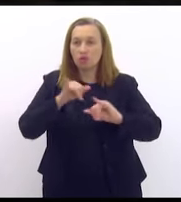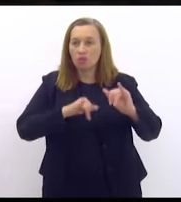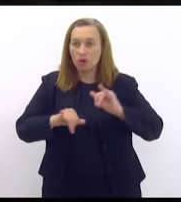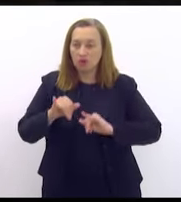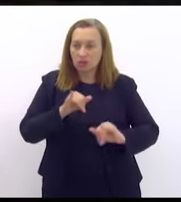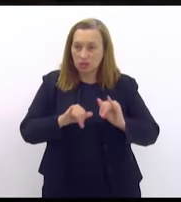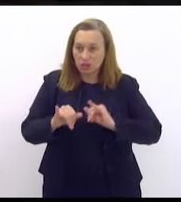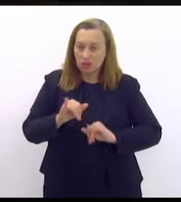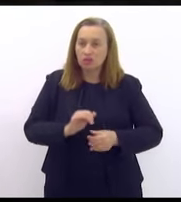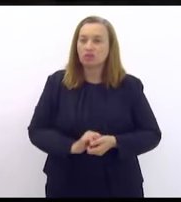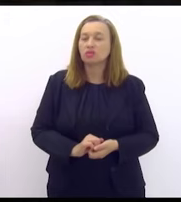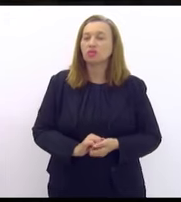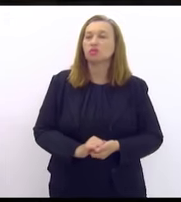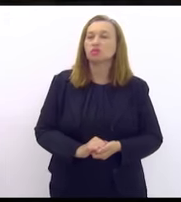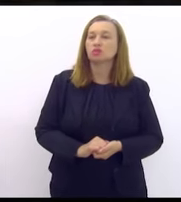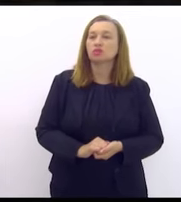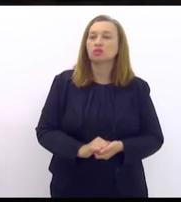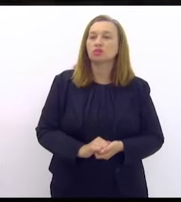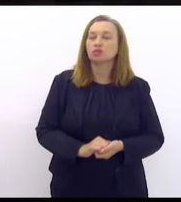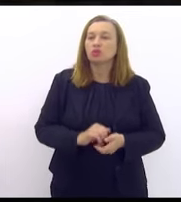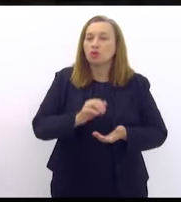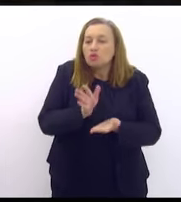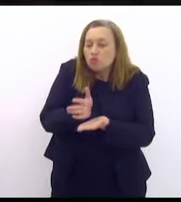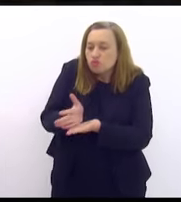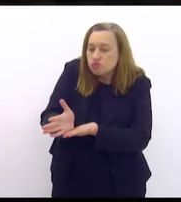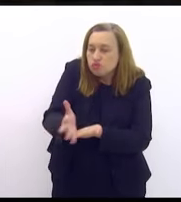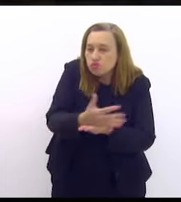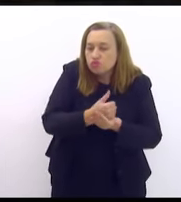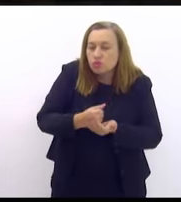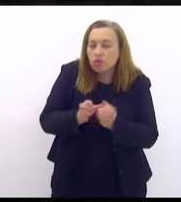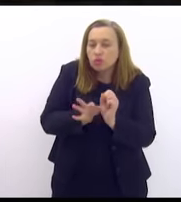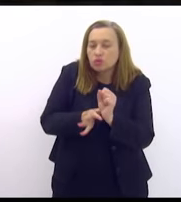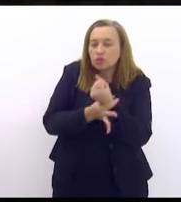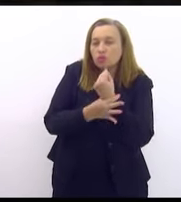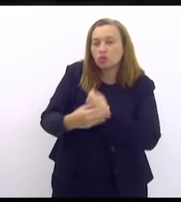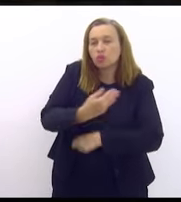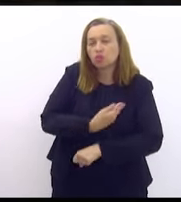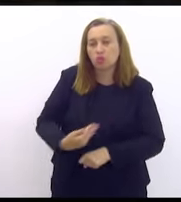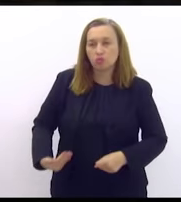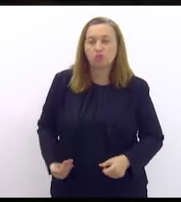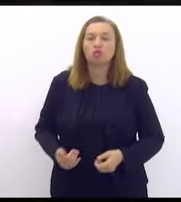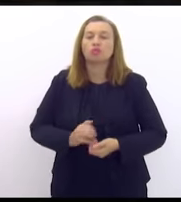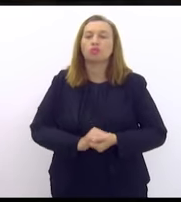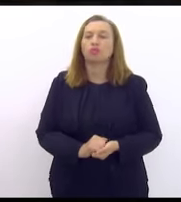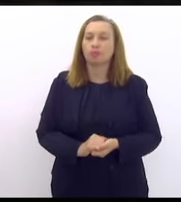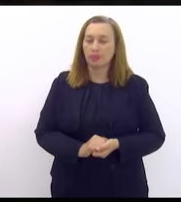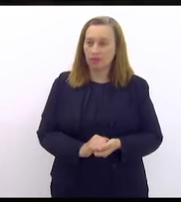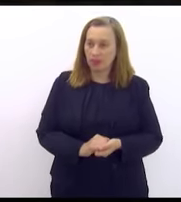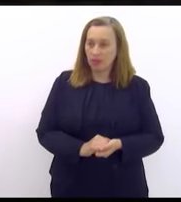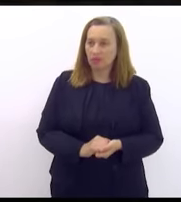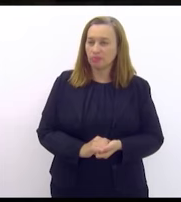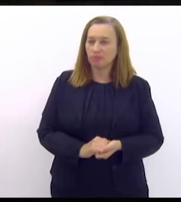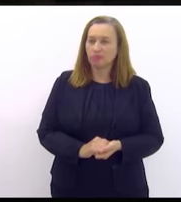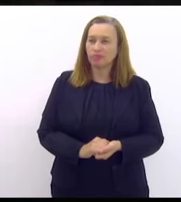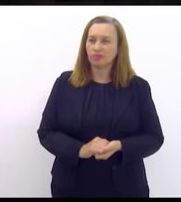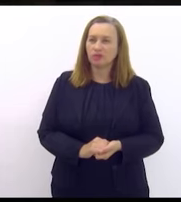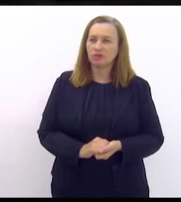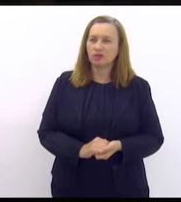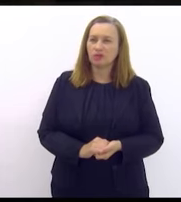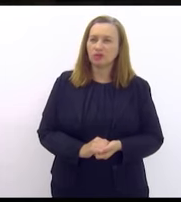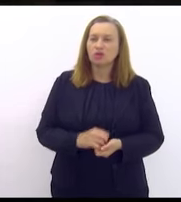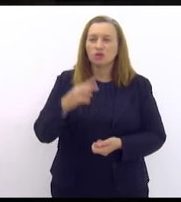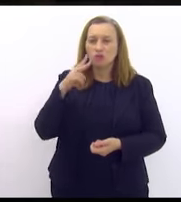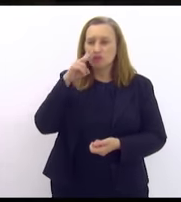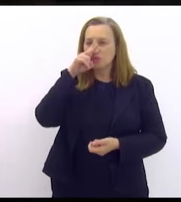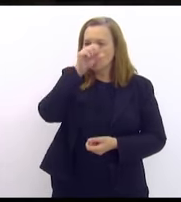o gerenciamento dos dados relativos à segurança pública, para fazer uma